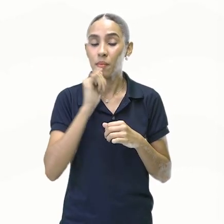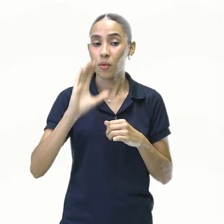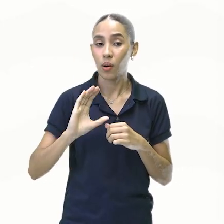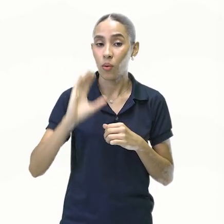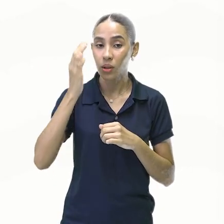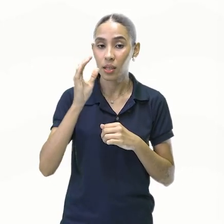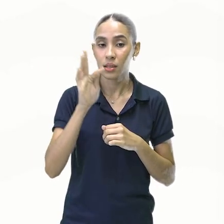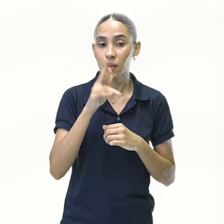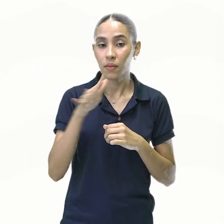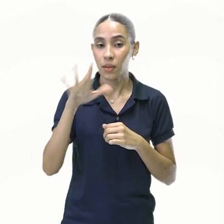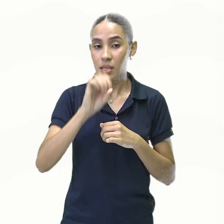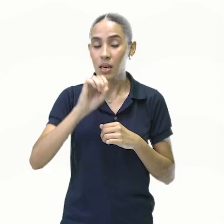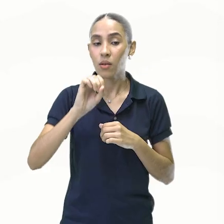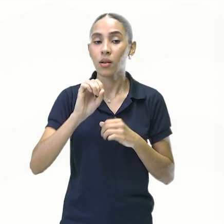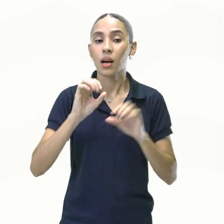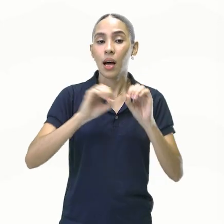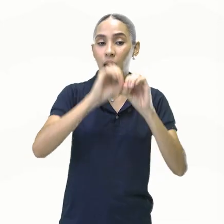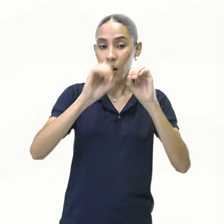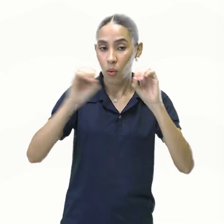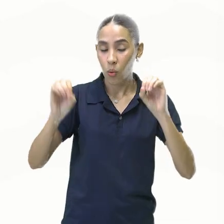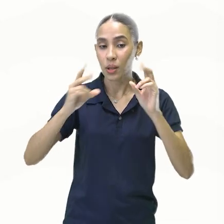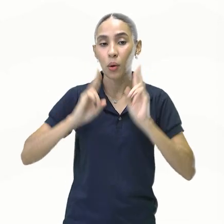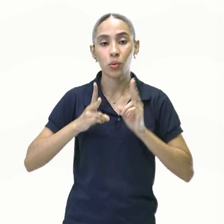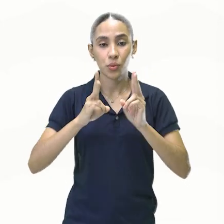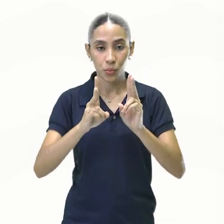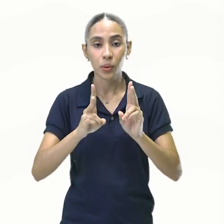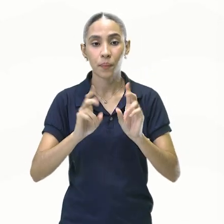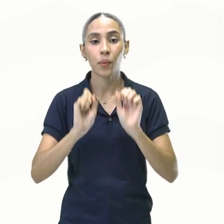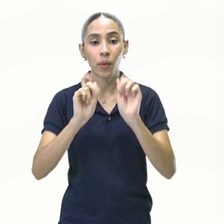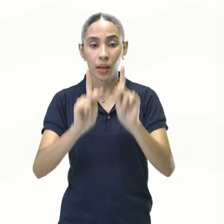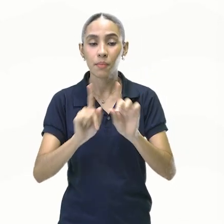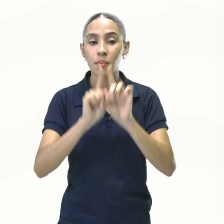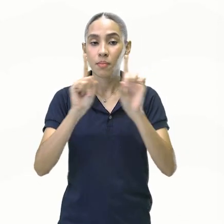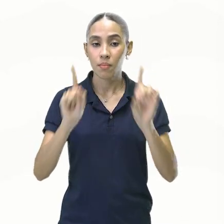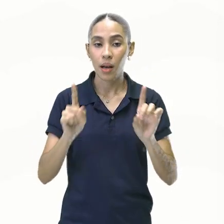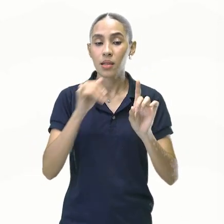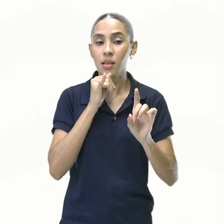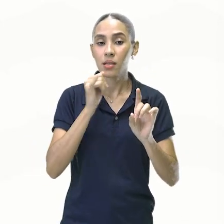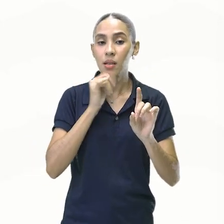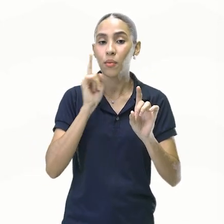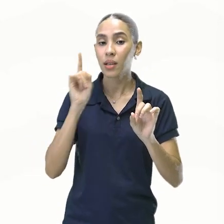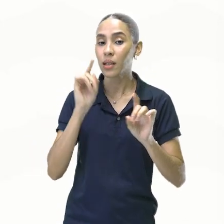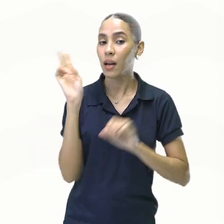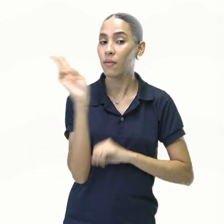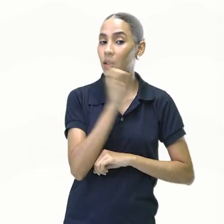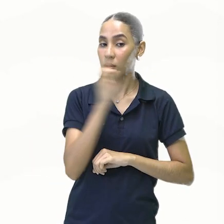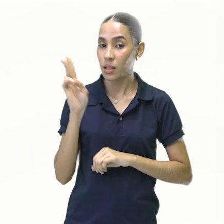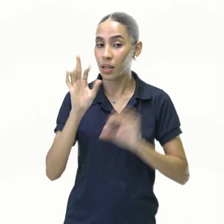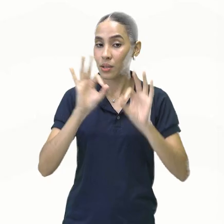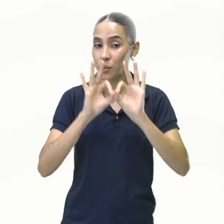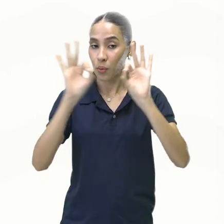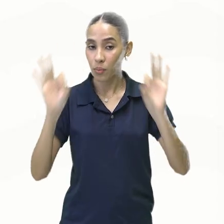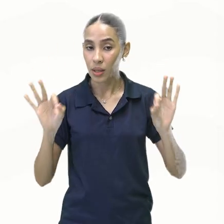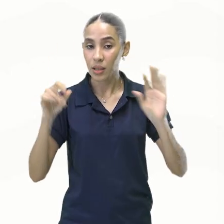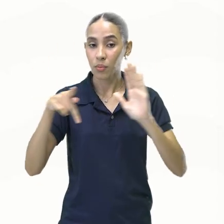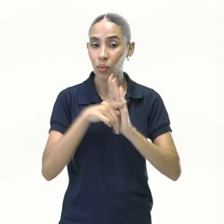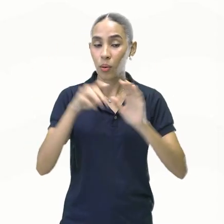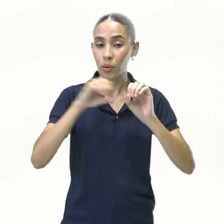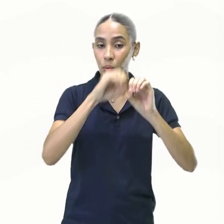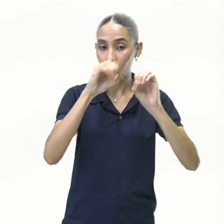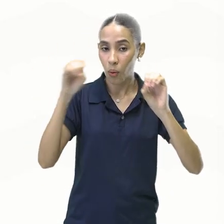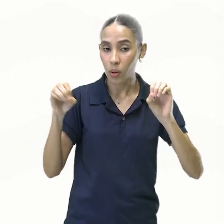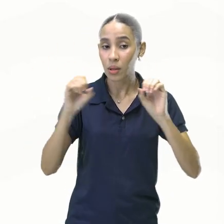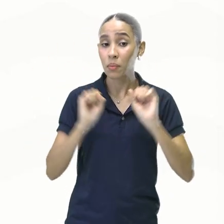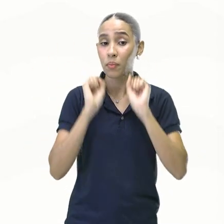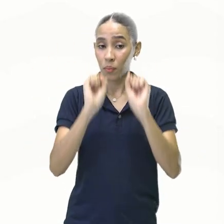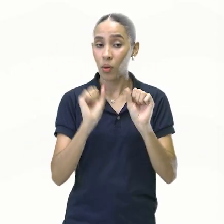refração, a frequência da onda permanece a mesma. No entanto, a velocidade e o comprimento de onda podem